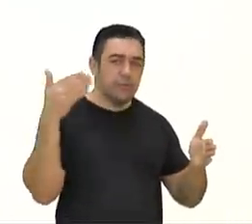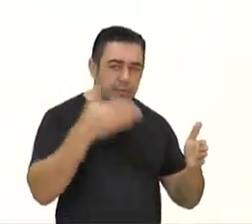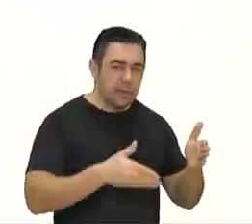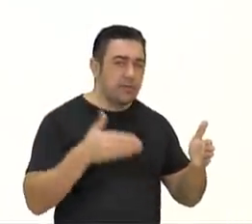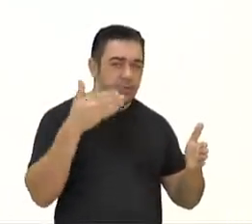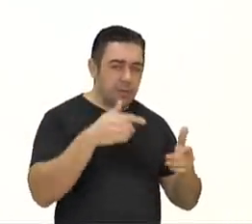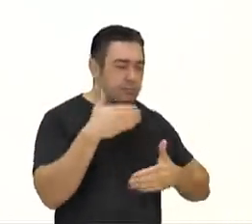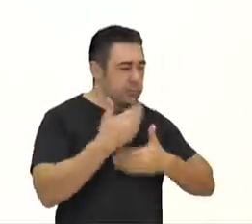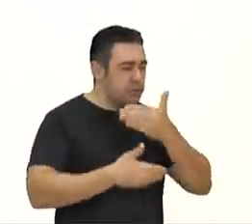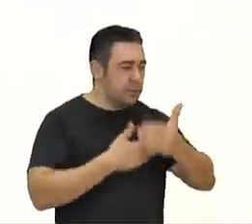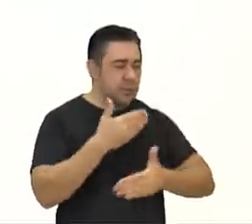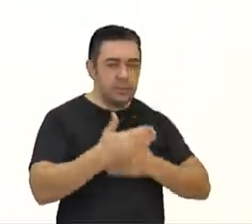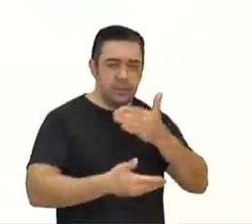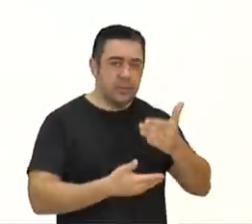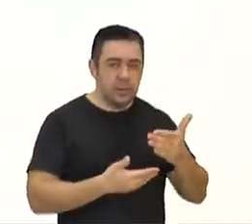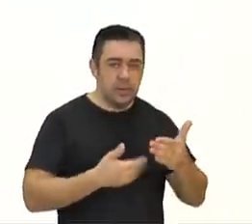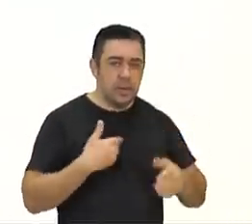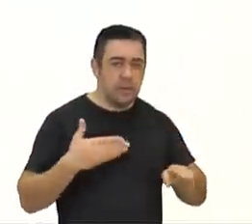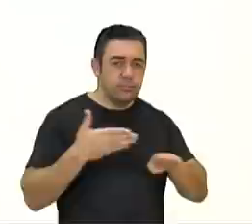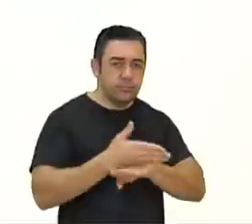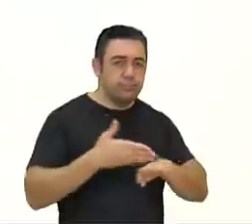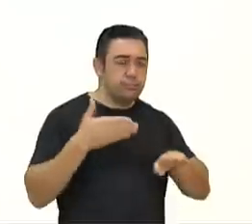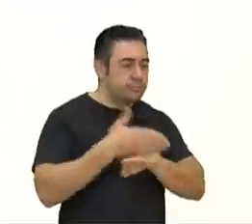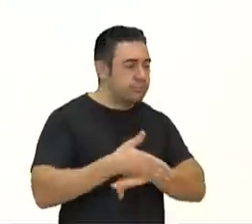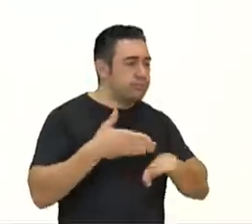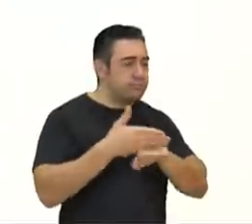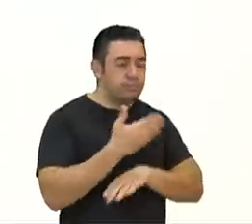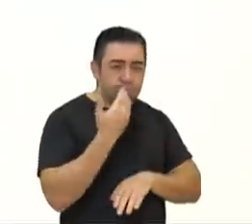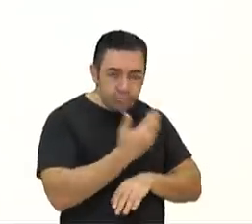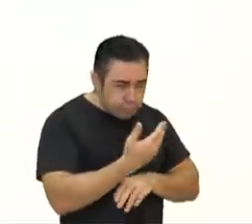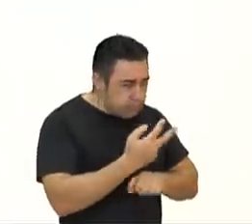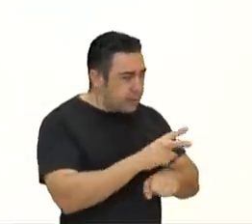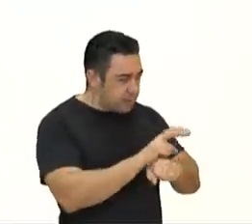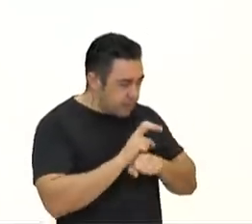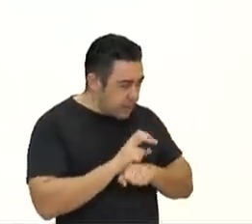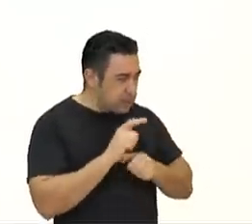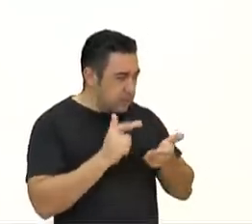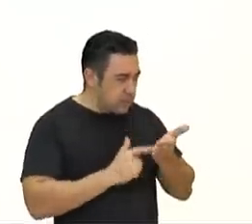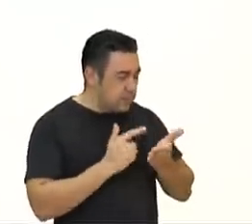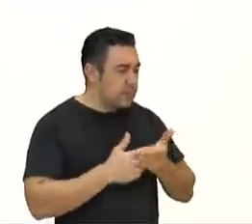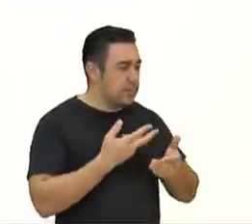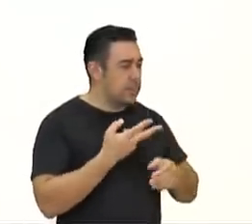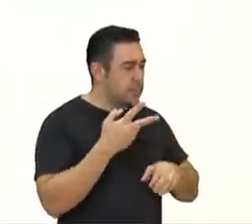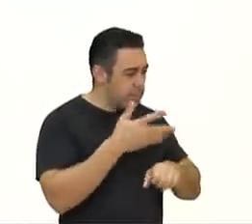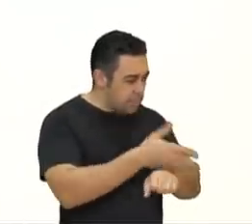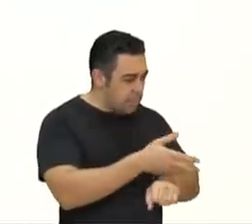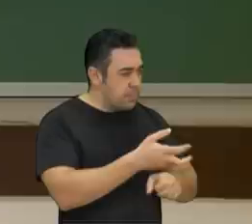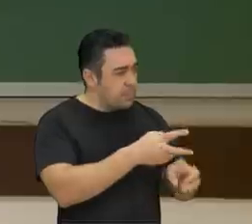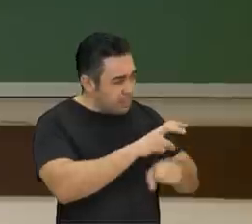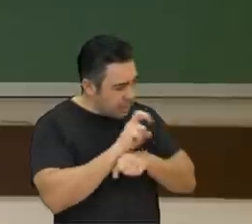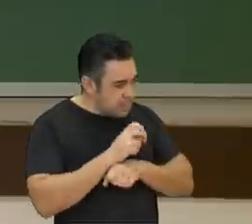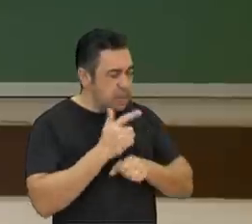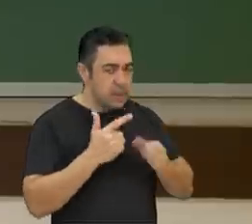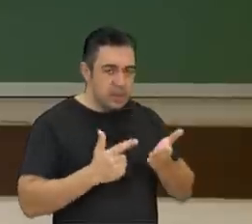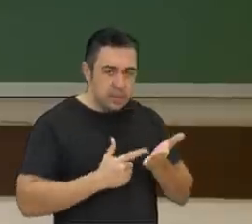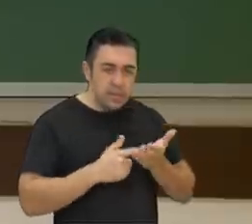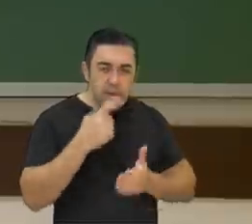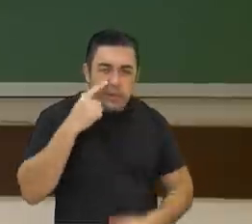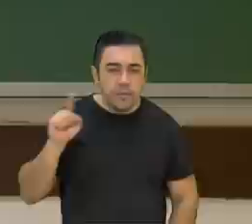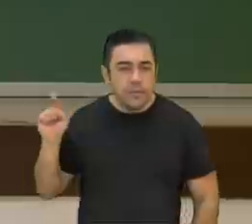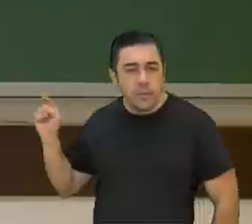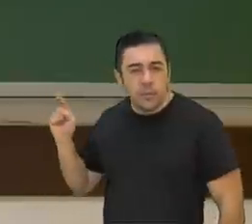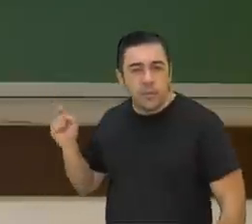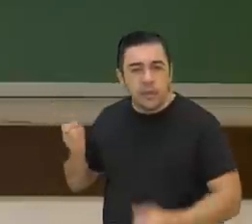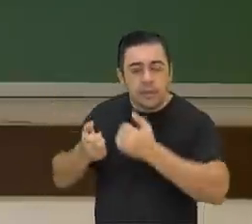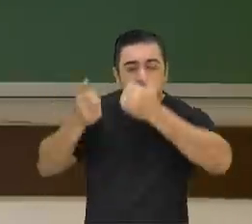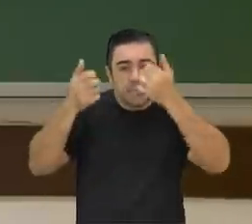seguintes seriam mais tarde a minha vida inteira. Né? Então, a gente tem aqui aquele recurso da hipérbole que a gente viu, né? E que